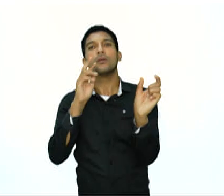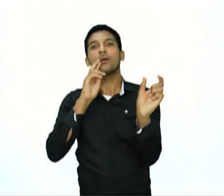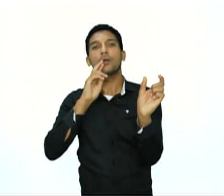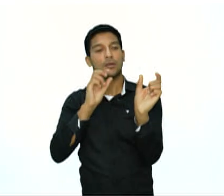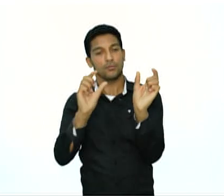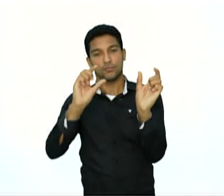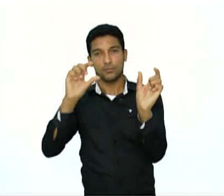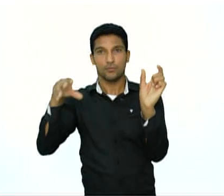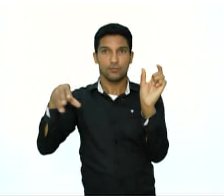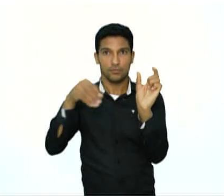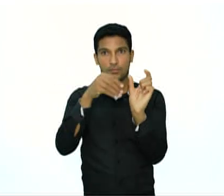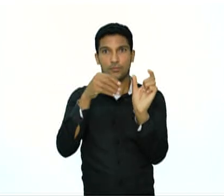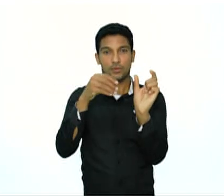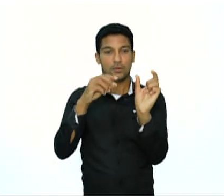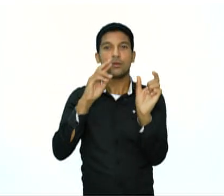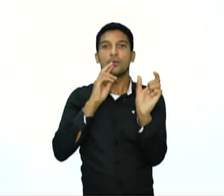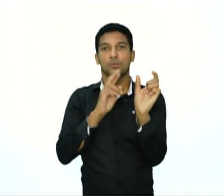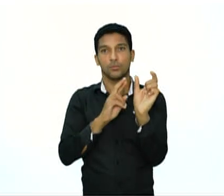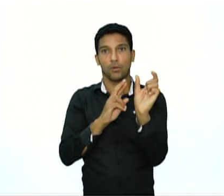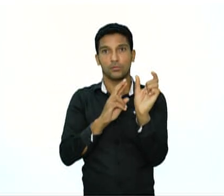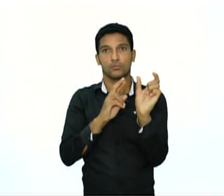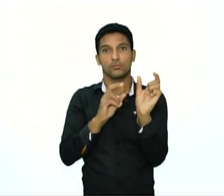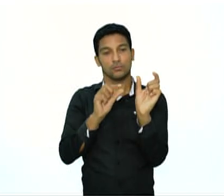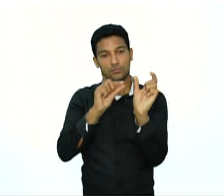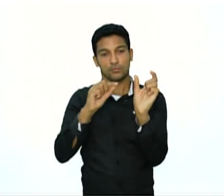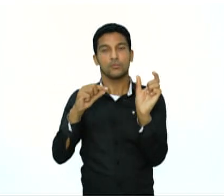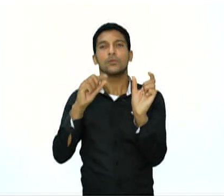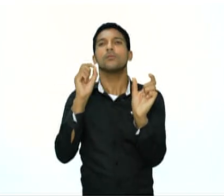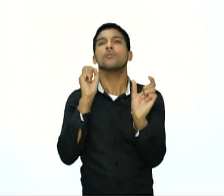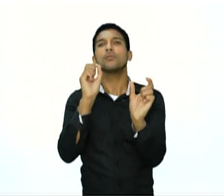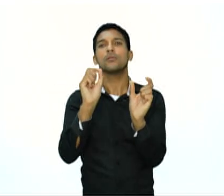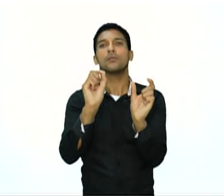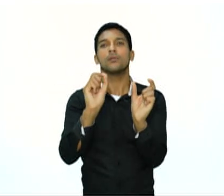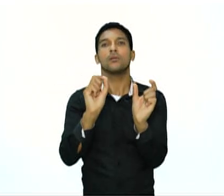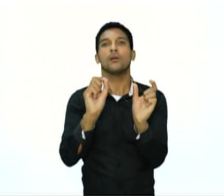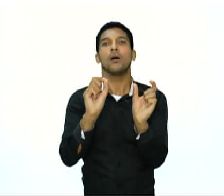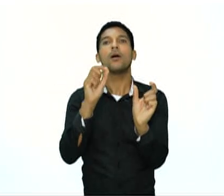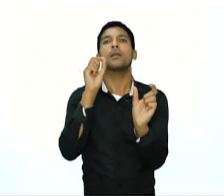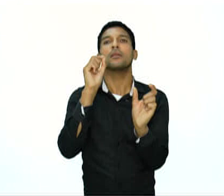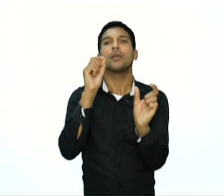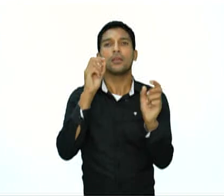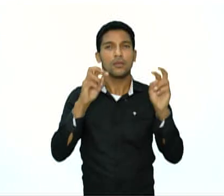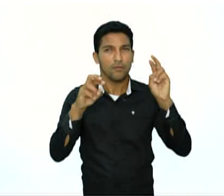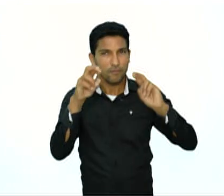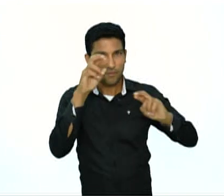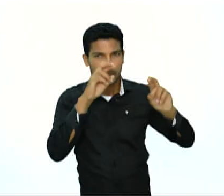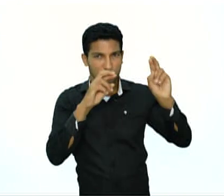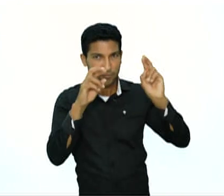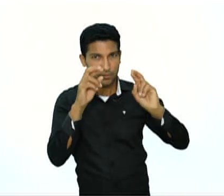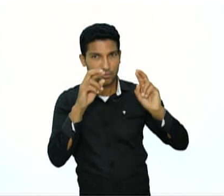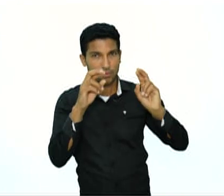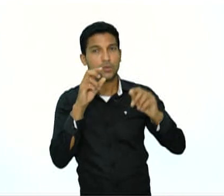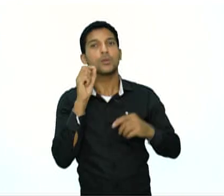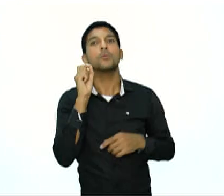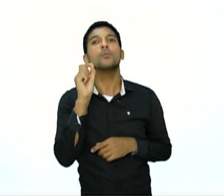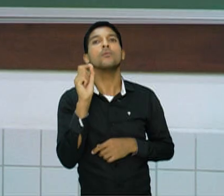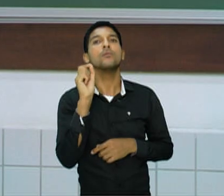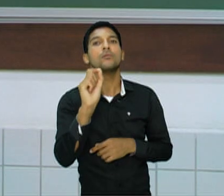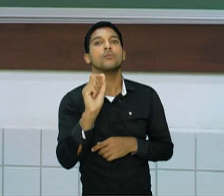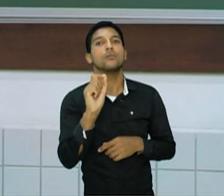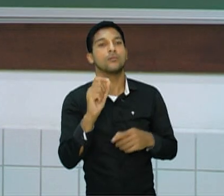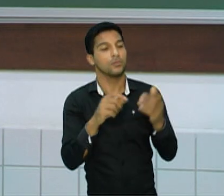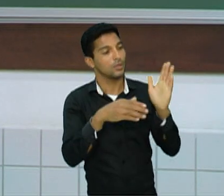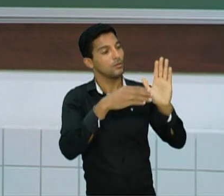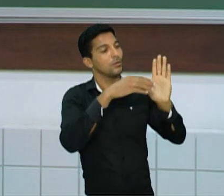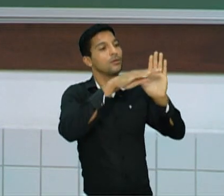como verificar isso. Quem verifica, verifica algo, verifica o que. Neste